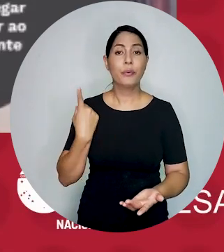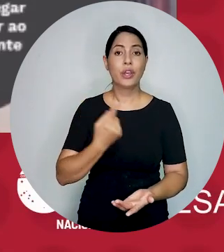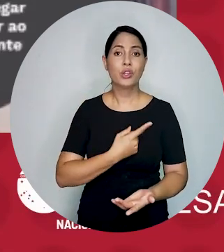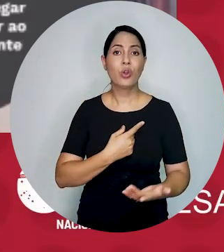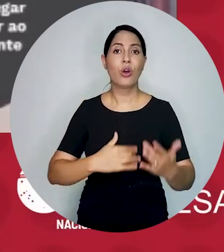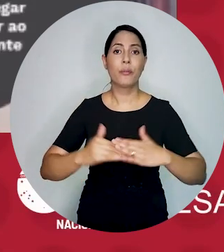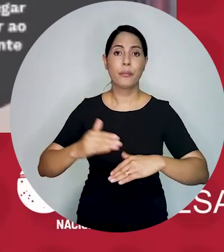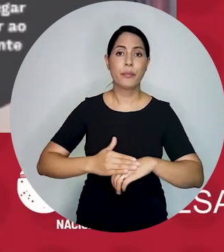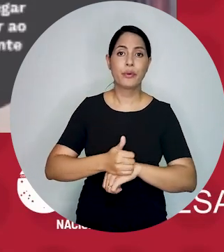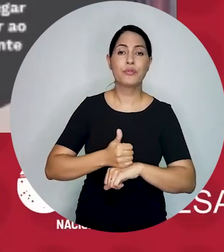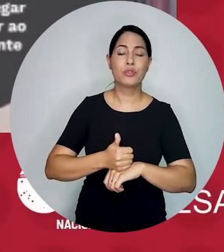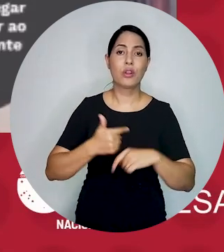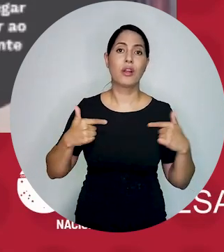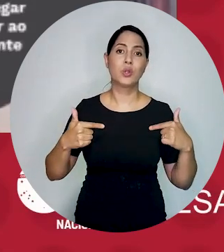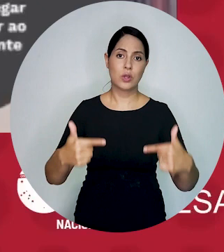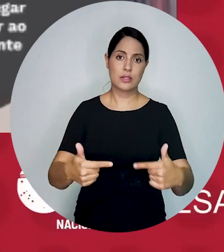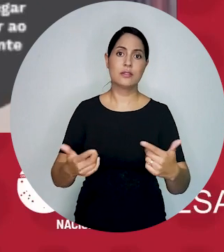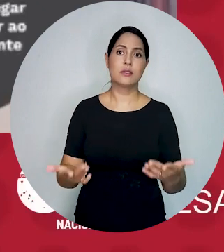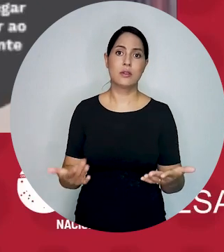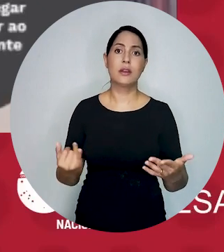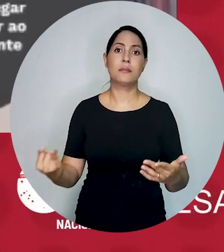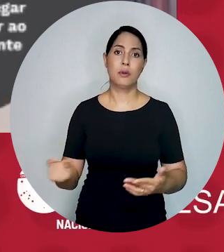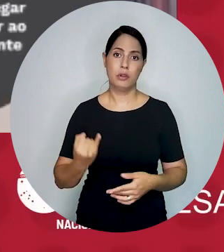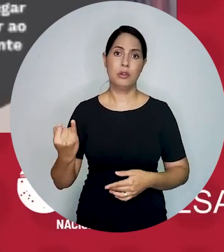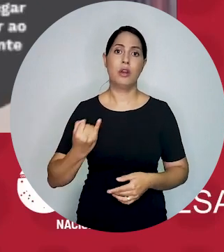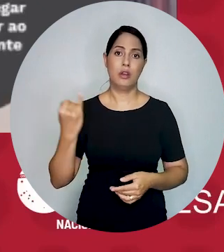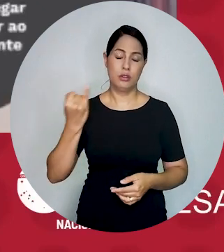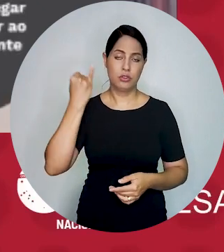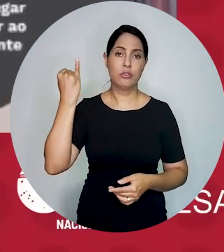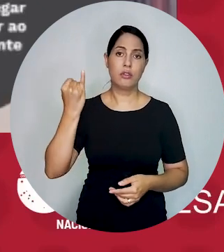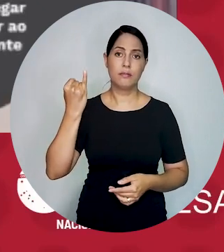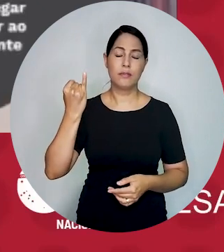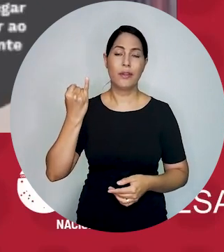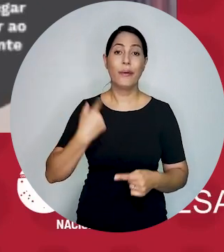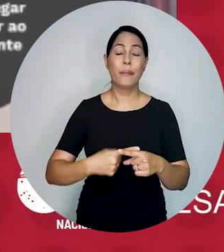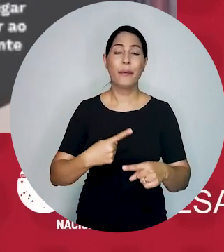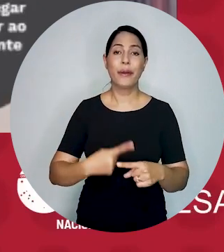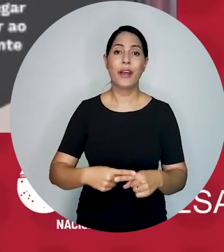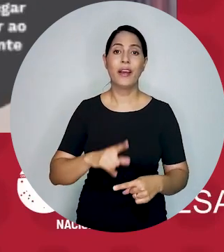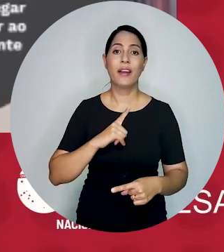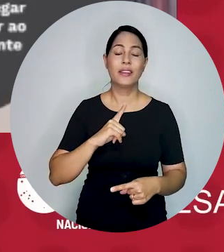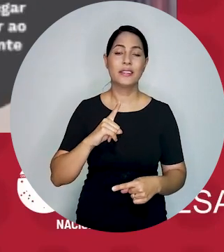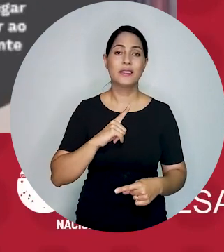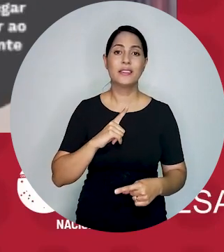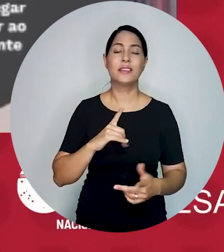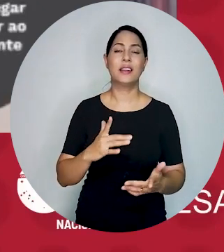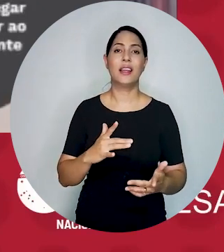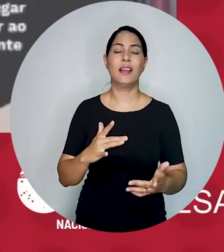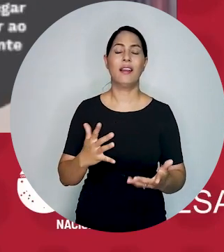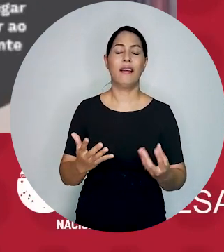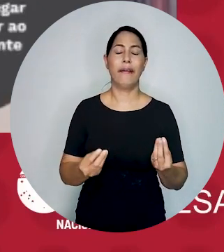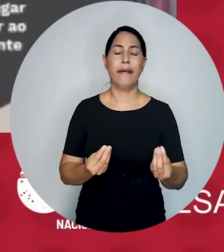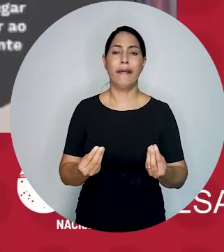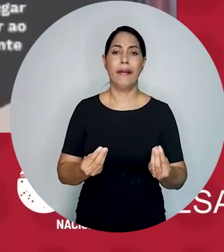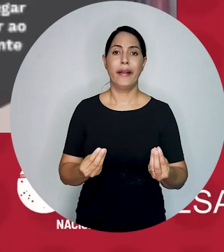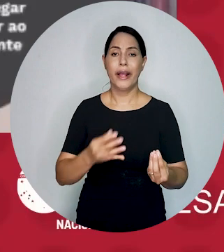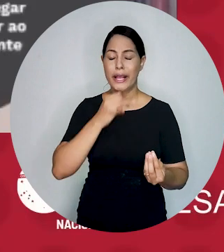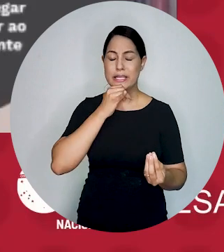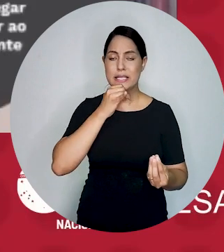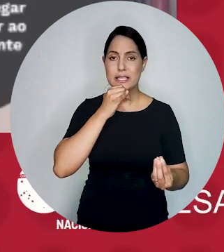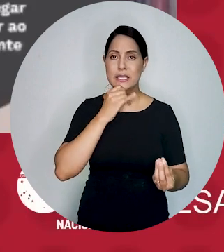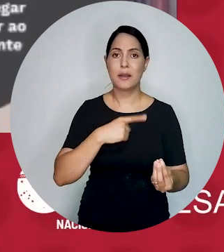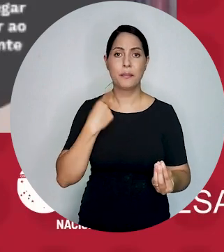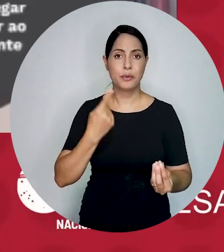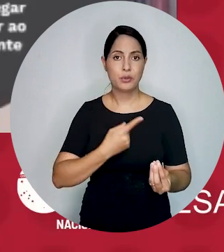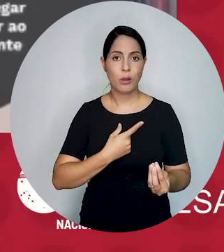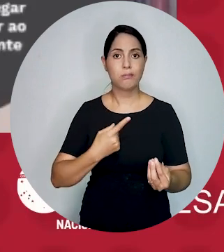clientelas, para a nossa atuação profissional. Isso vai, obviamente, permitir, inclusive, uma redução de custos na medida em que